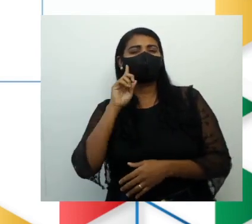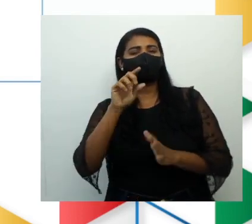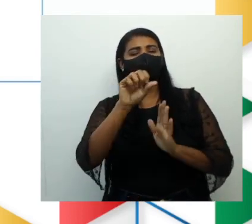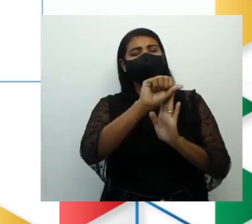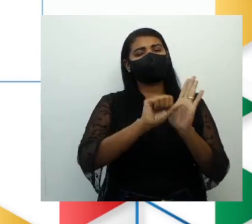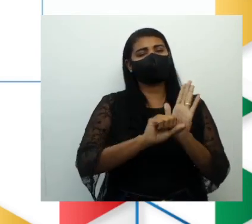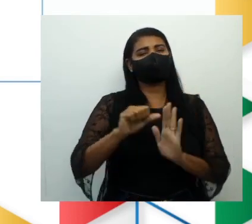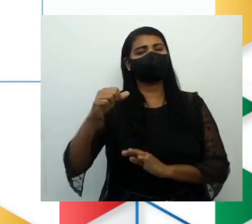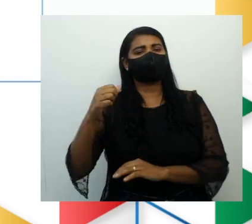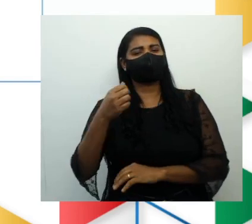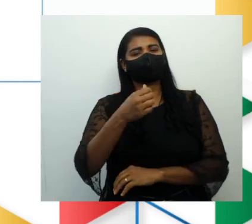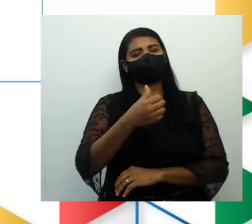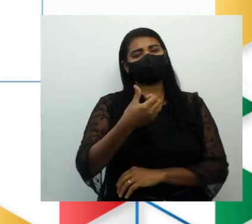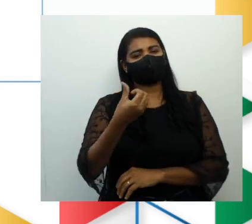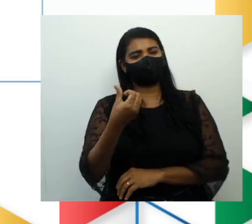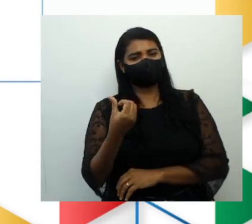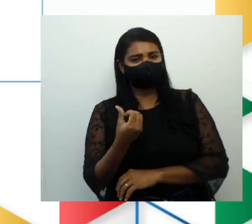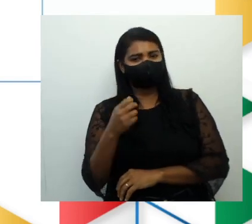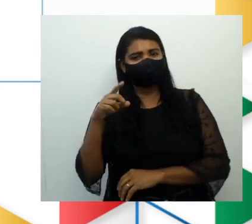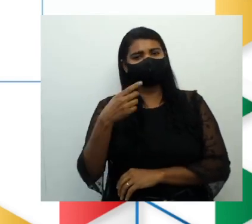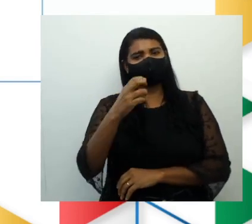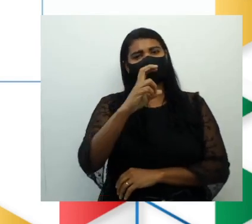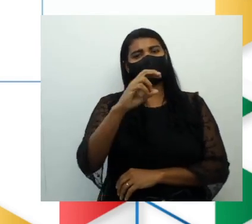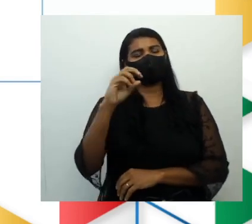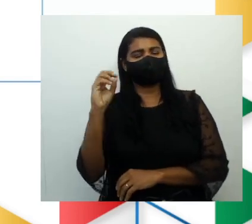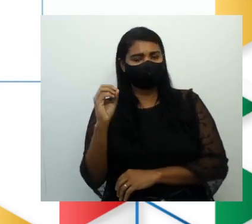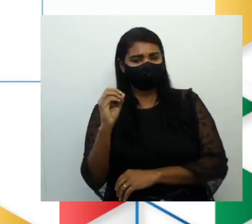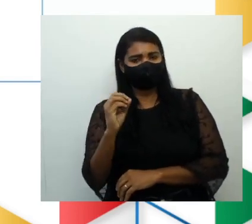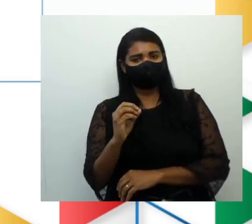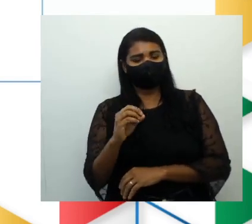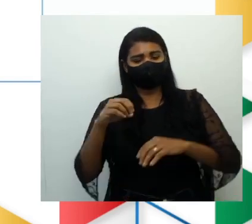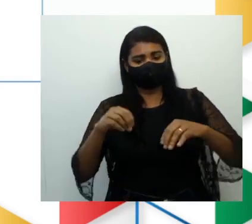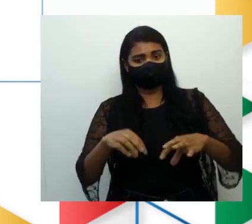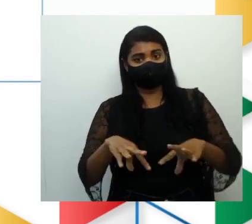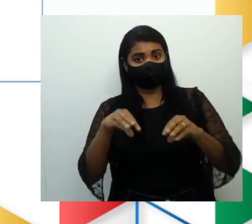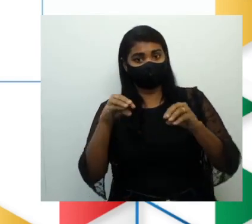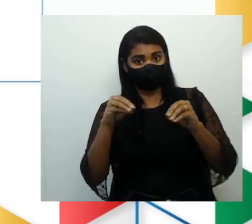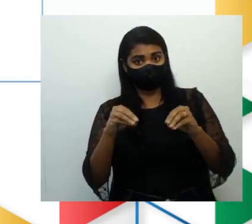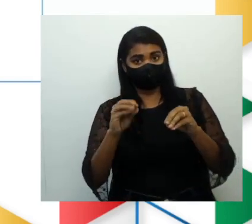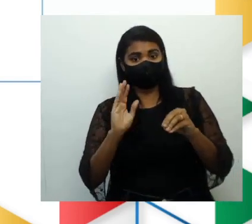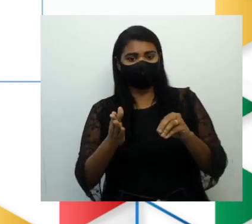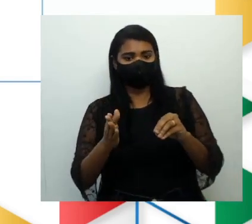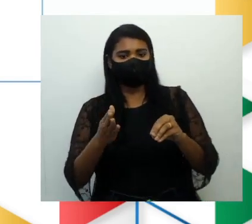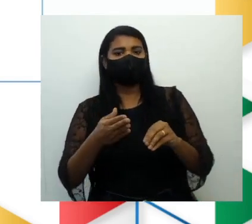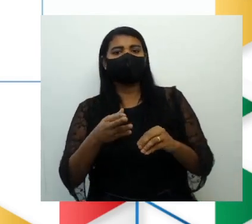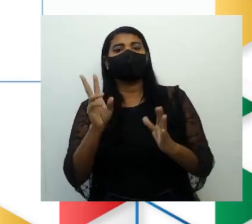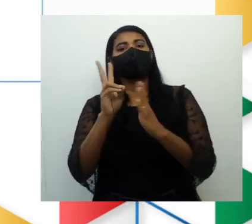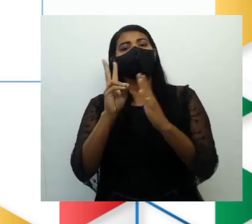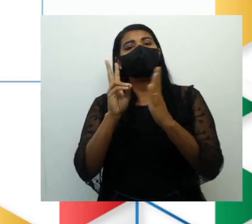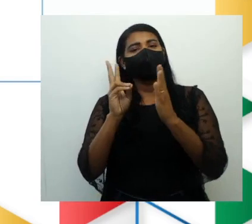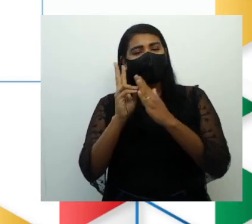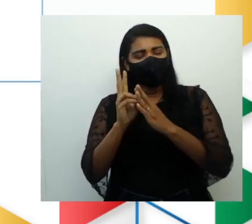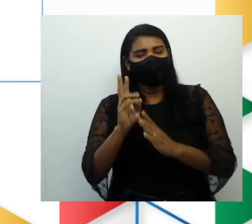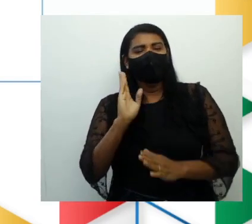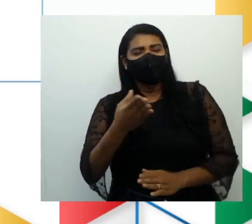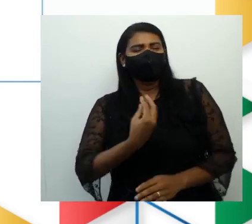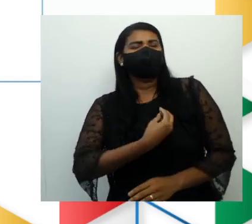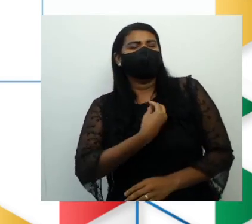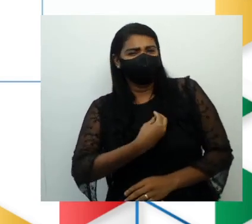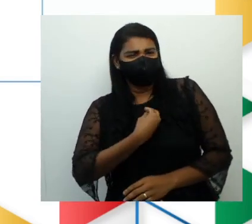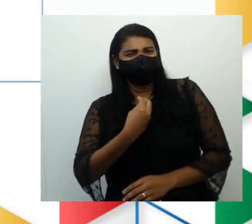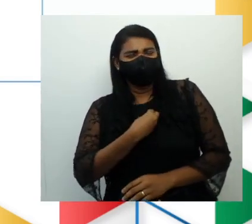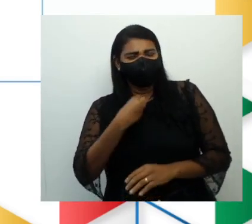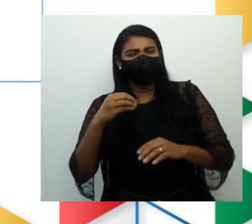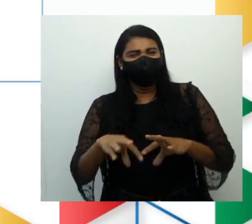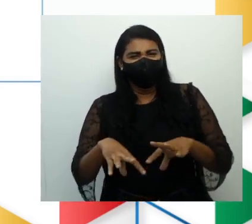lá por volta de 1500, tá? Já que essas terras já estavam habitadas aqui pelos povos indígenas. Então,